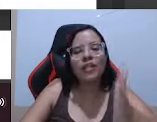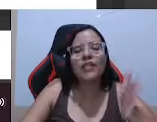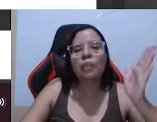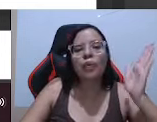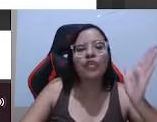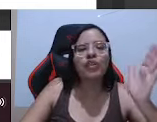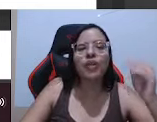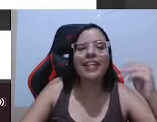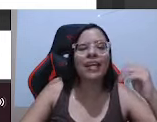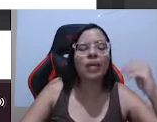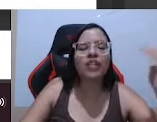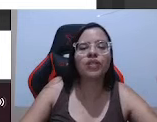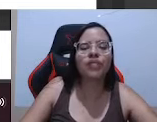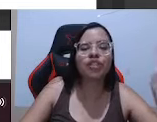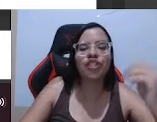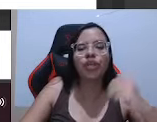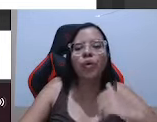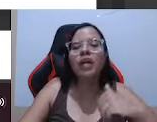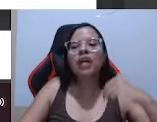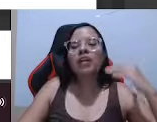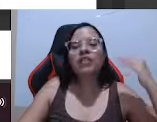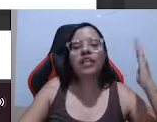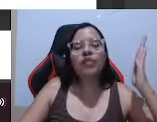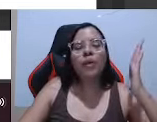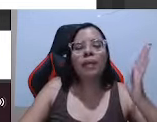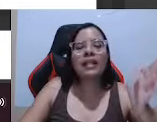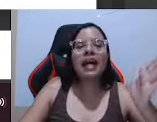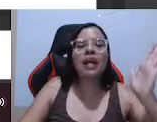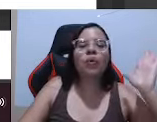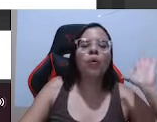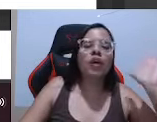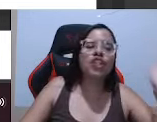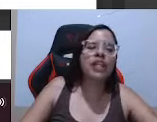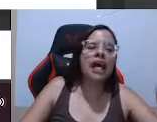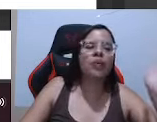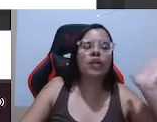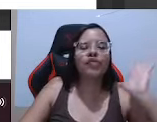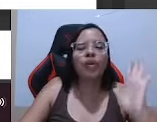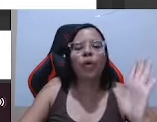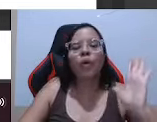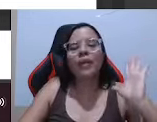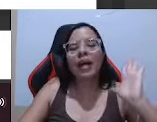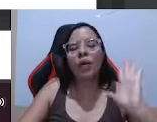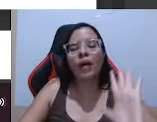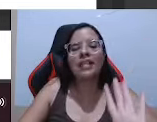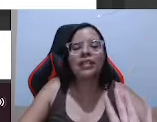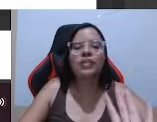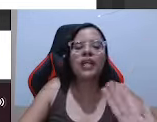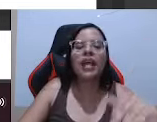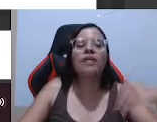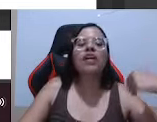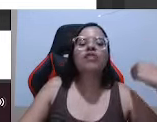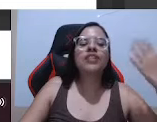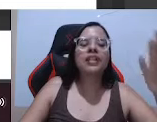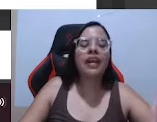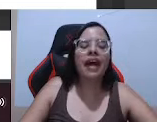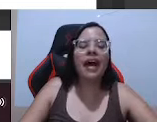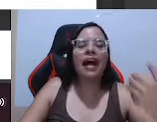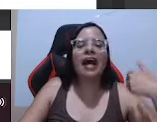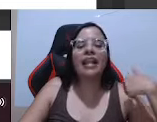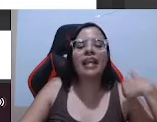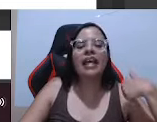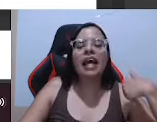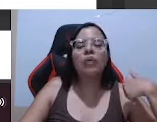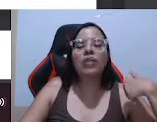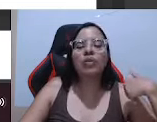colocação. Então, por exemplo, professor de educação infantil, você ficou empatado com o candidato que ficou na colocação 100, você